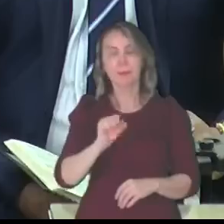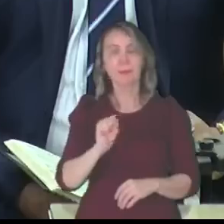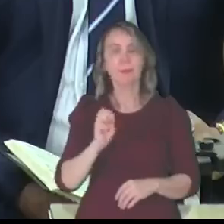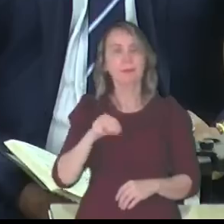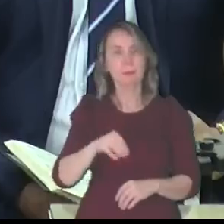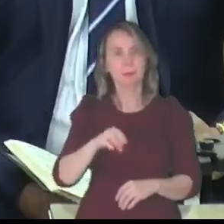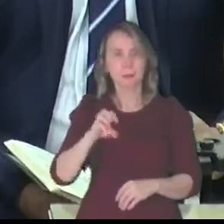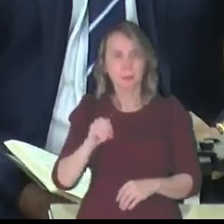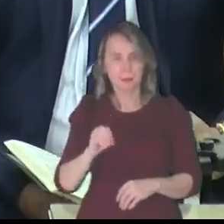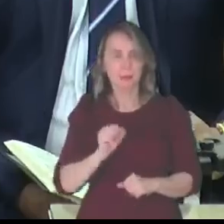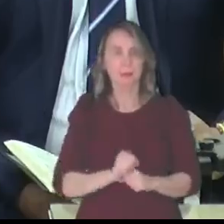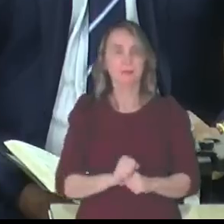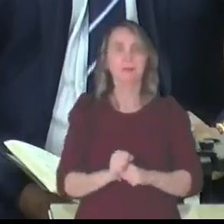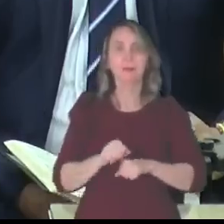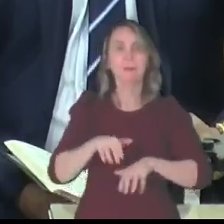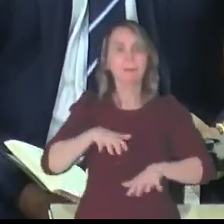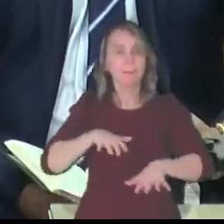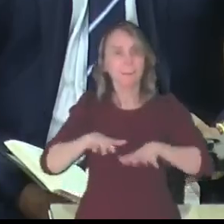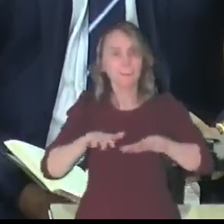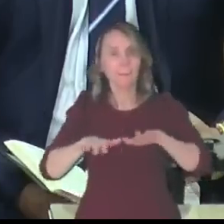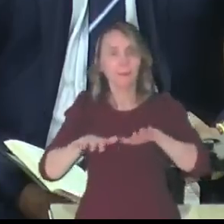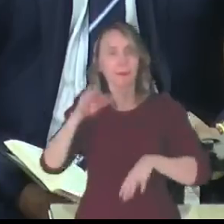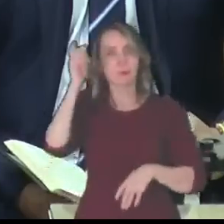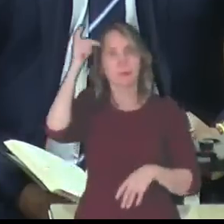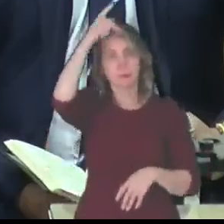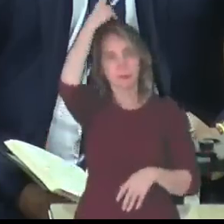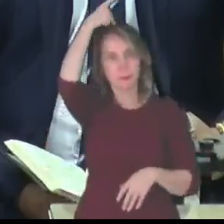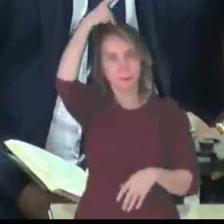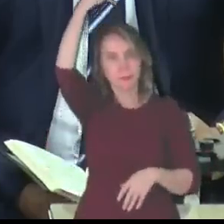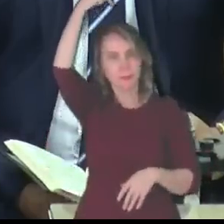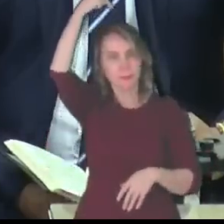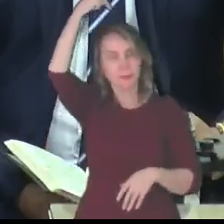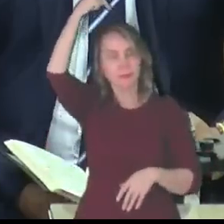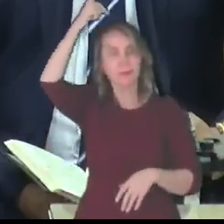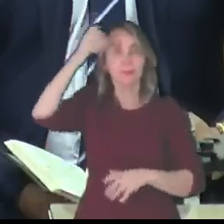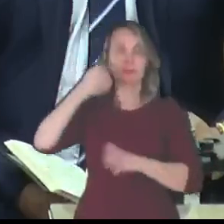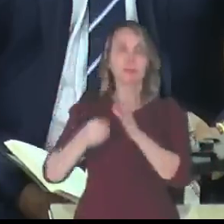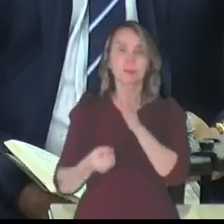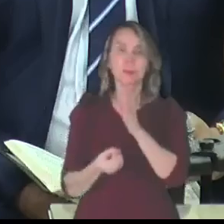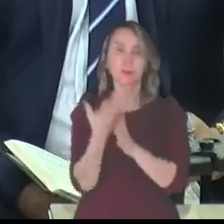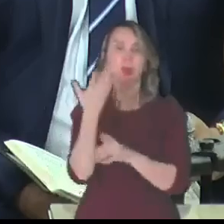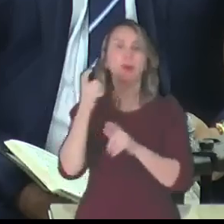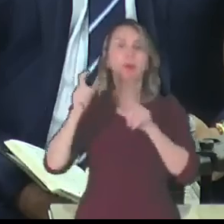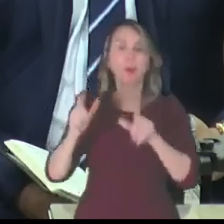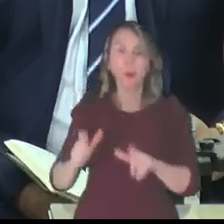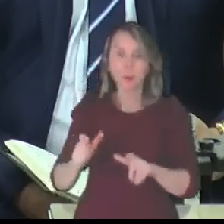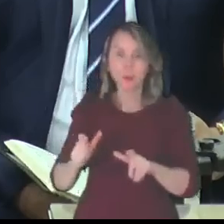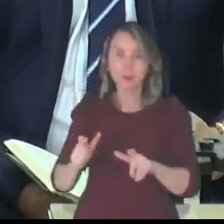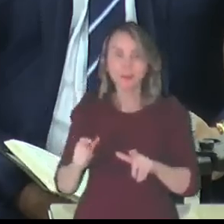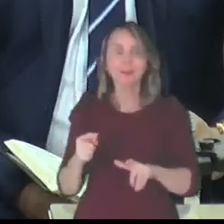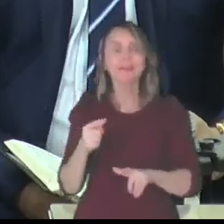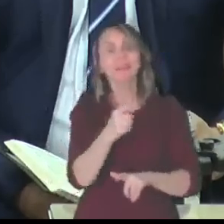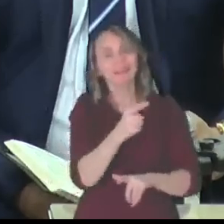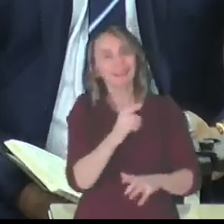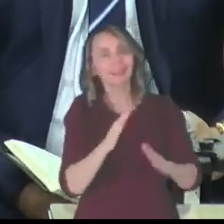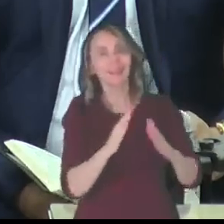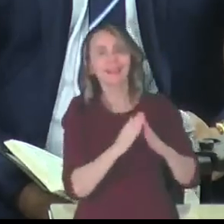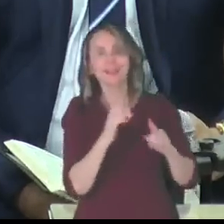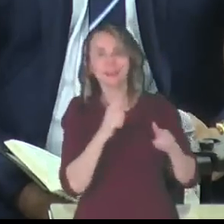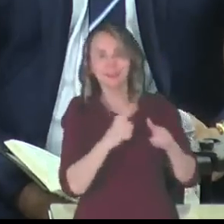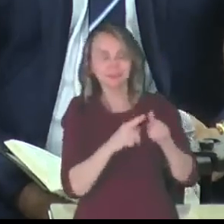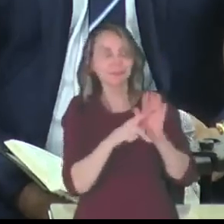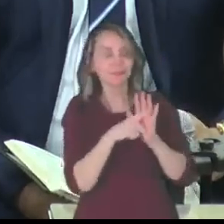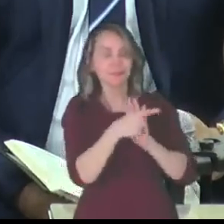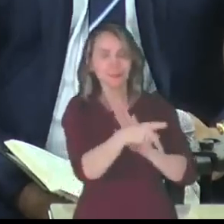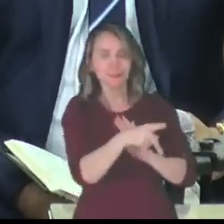os Batistas nasceu primeiro entre os metodistas que foi a igreja depois passou para Batista depois passou para